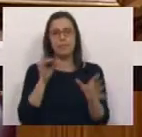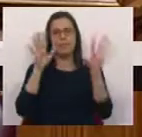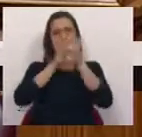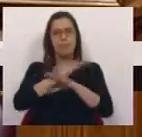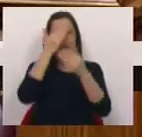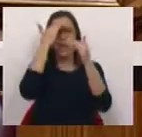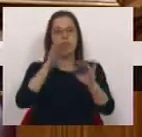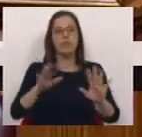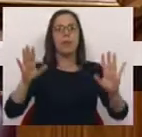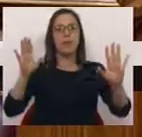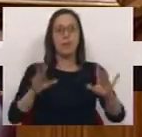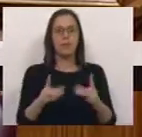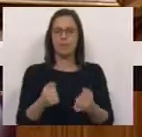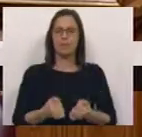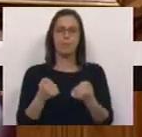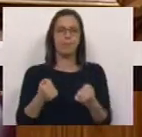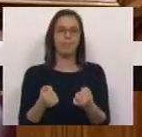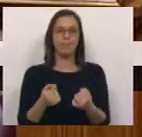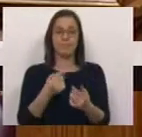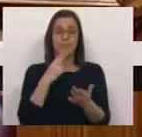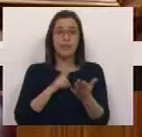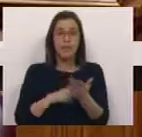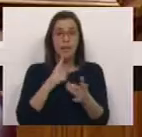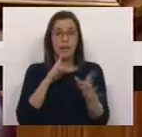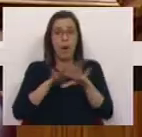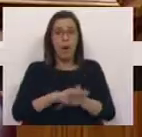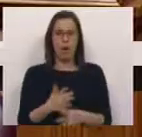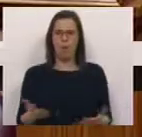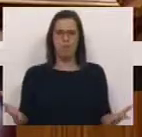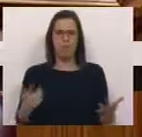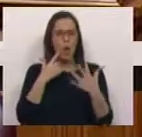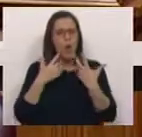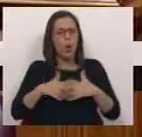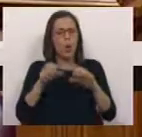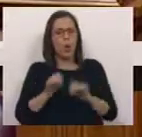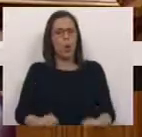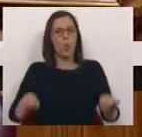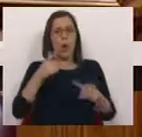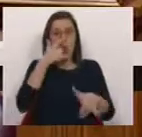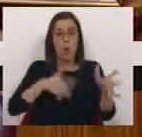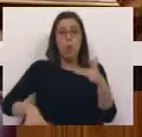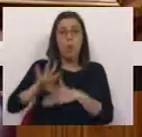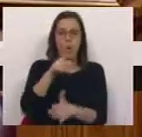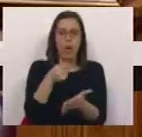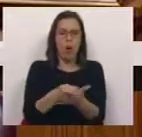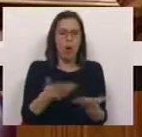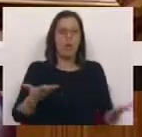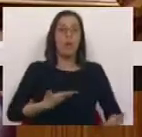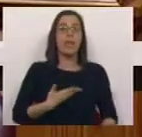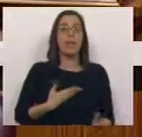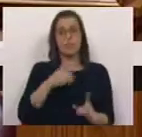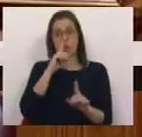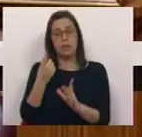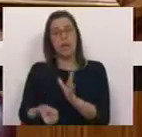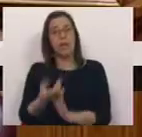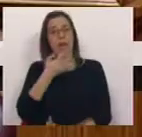que entenderem, mas não conseguem desmentir uma verdade que é absolutamente inequívoca. Não há povo que consiga pagar dívidas se não